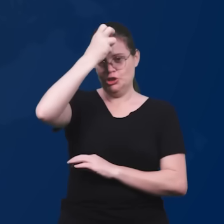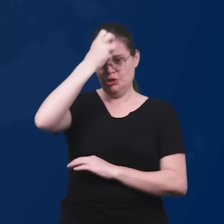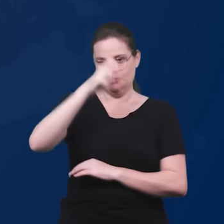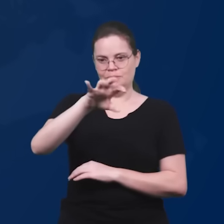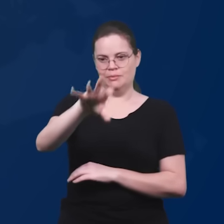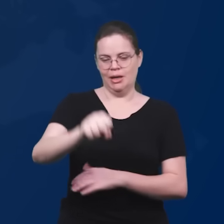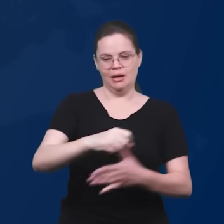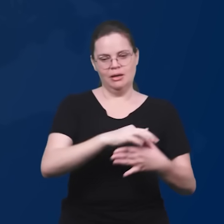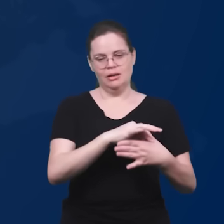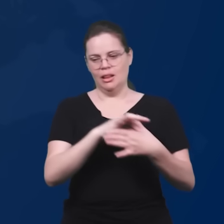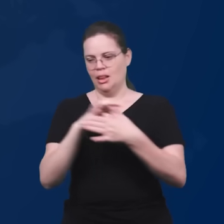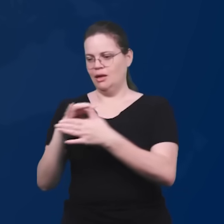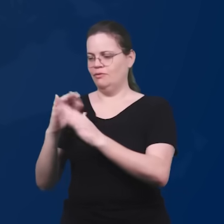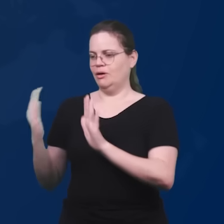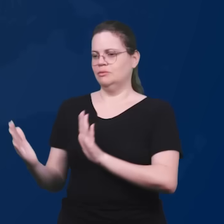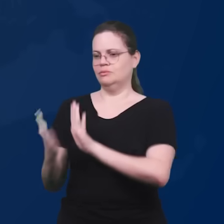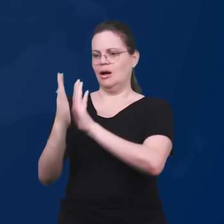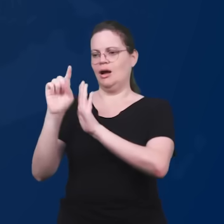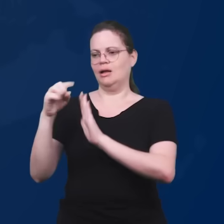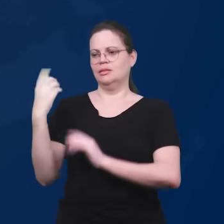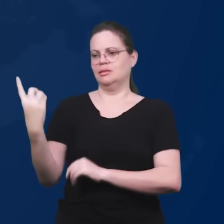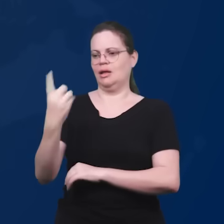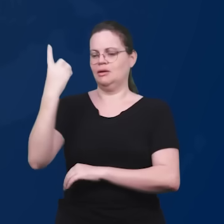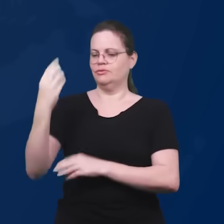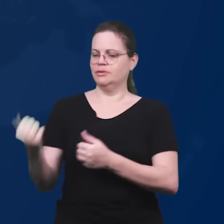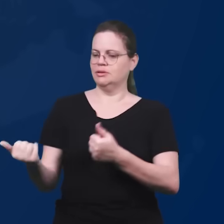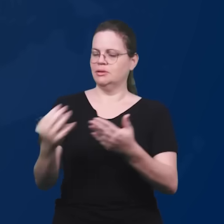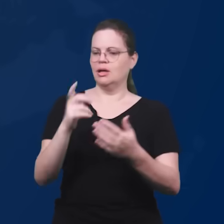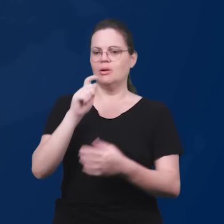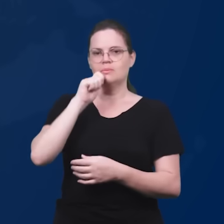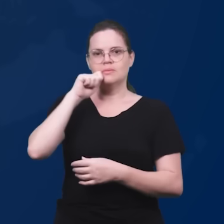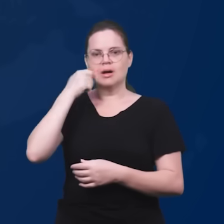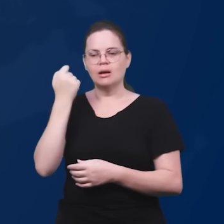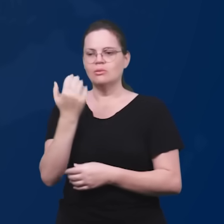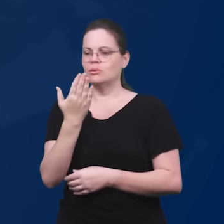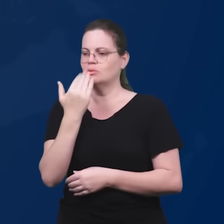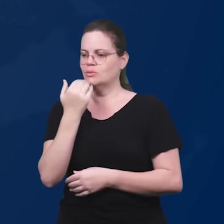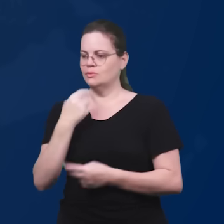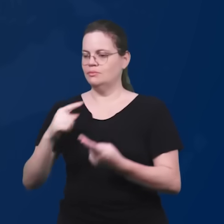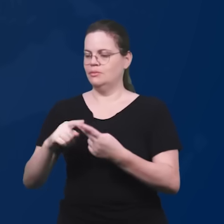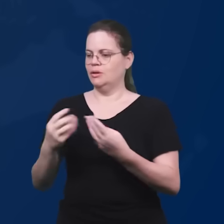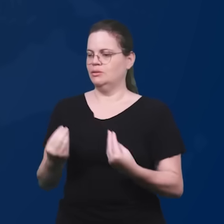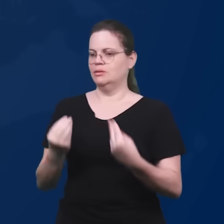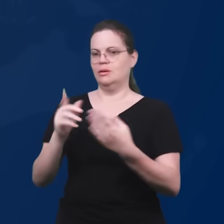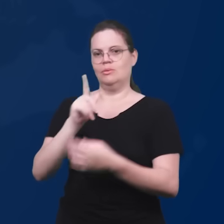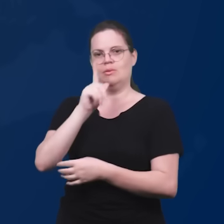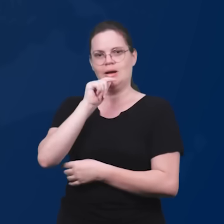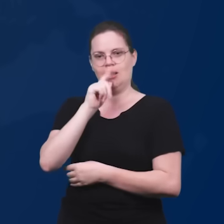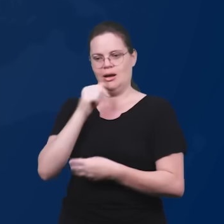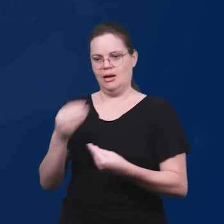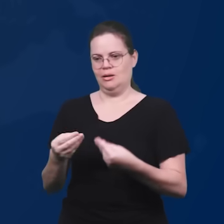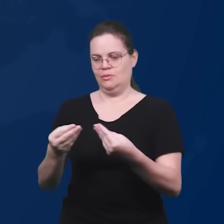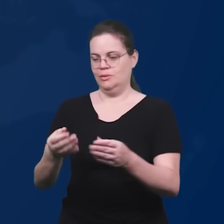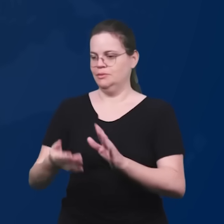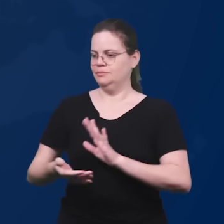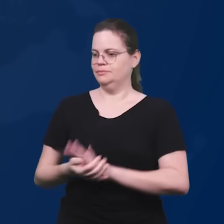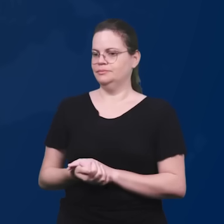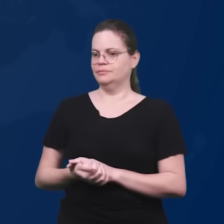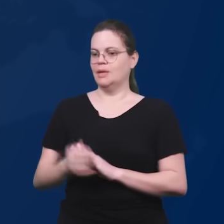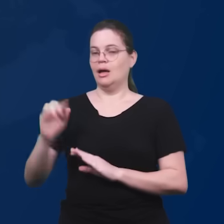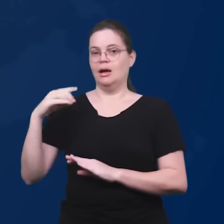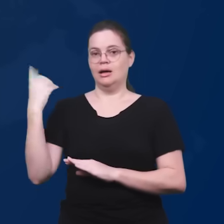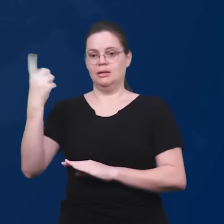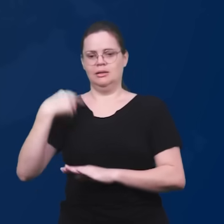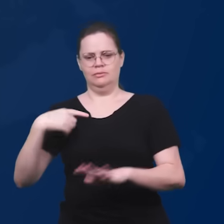e comeu, e deram-lhe a beber água. Pulando por 15, diz o seguinte: Disse-lhe Davi: Poderias descendo guiar-me a